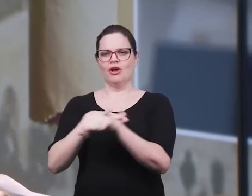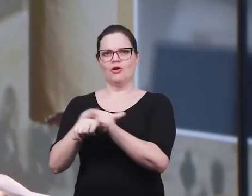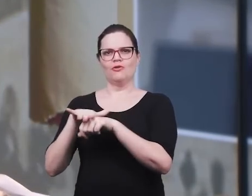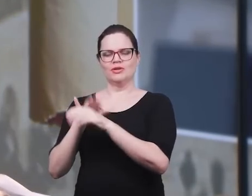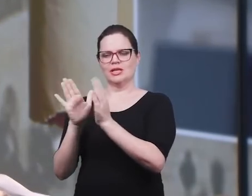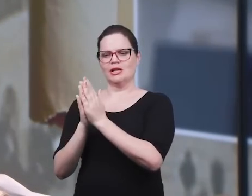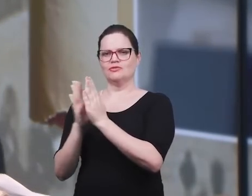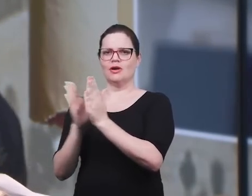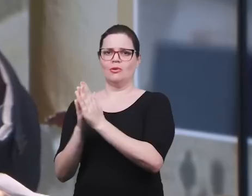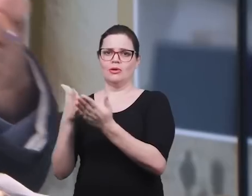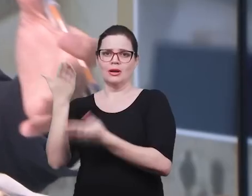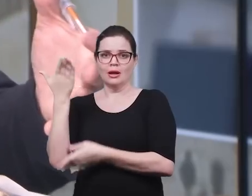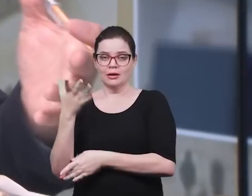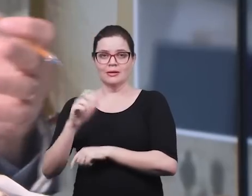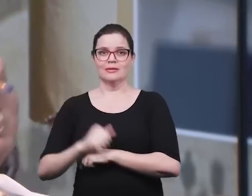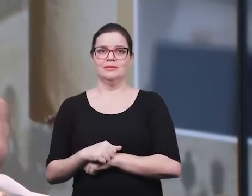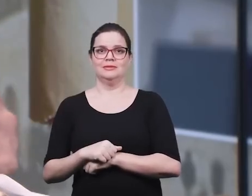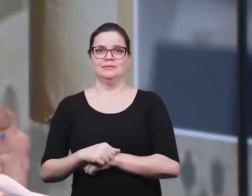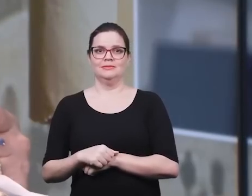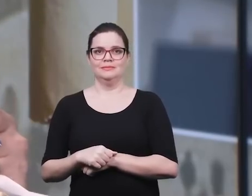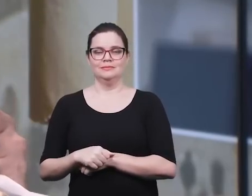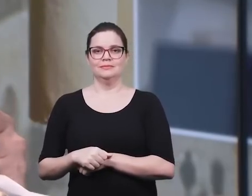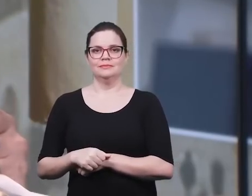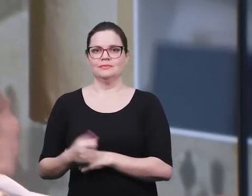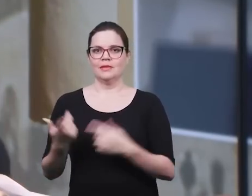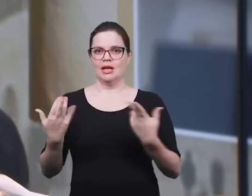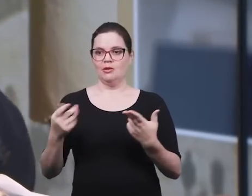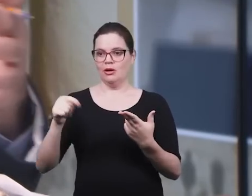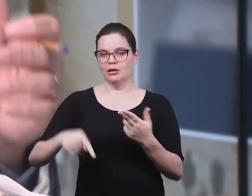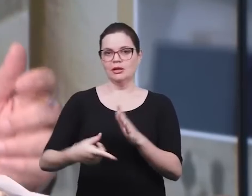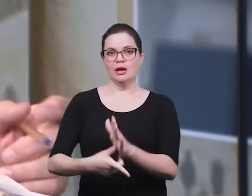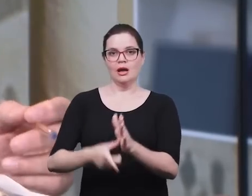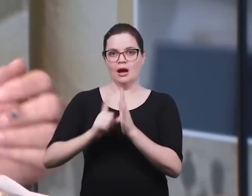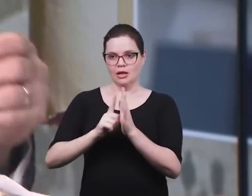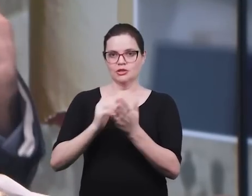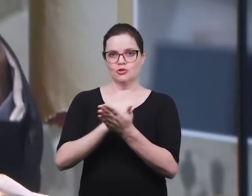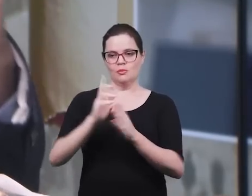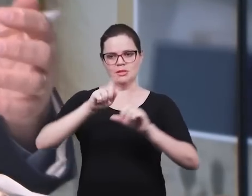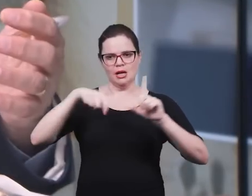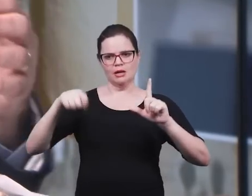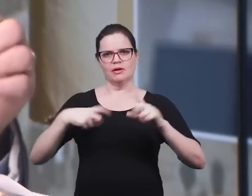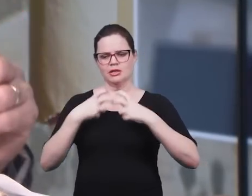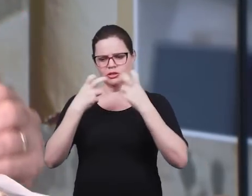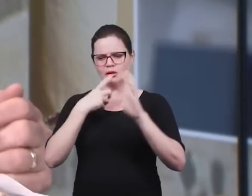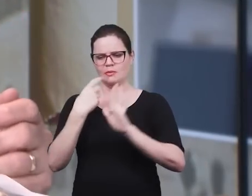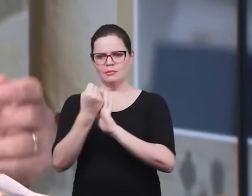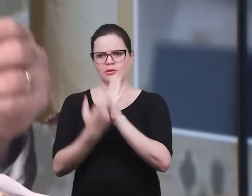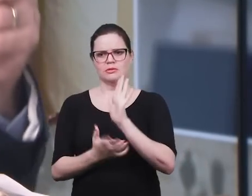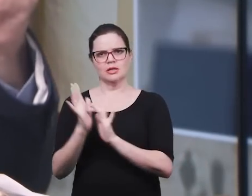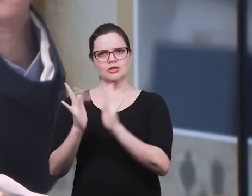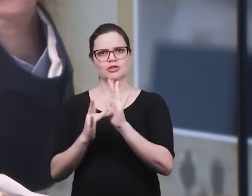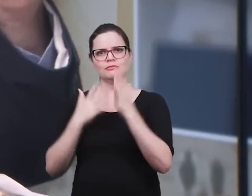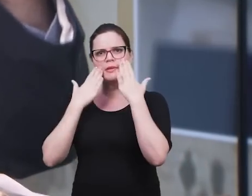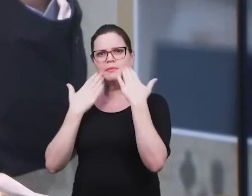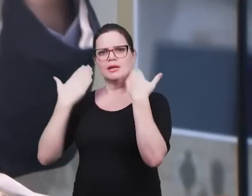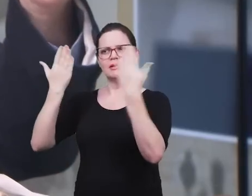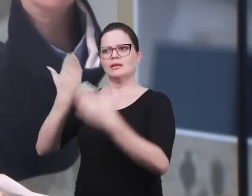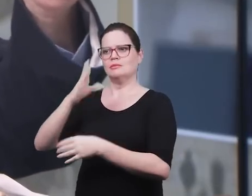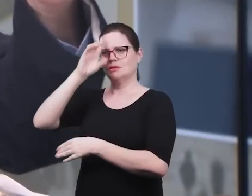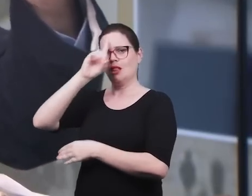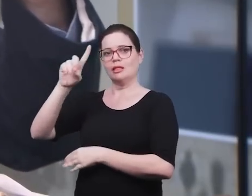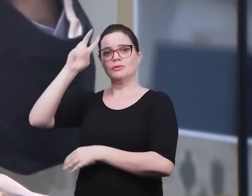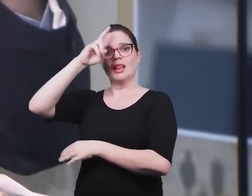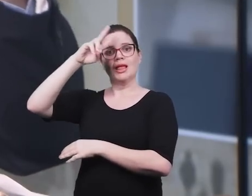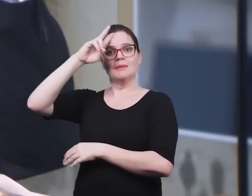na oração, quando nós começamos aqui essa reunião antes de ir para o ar, nós clamamos pelo sangue de Jesus, ou seja, apresentamos a